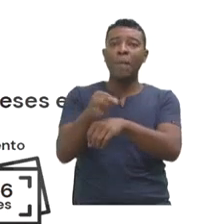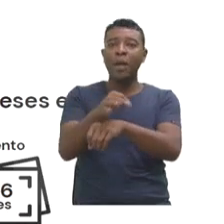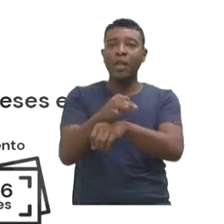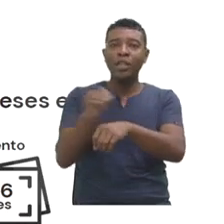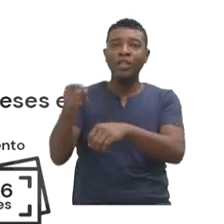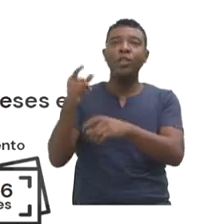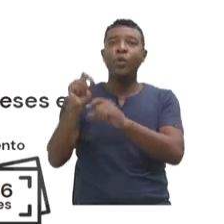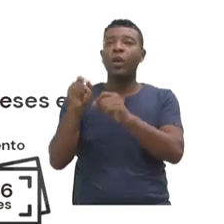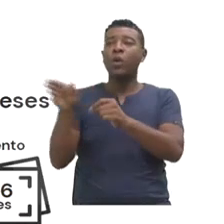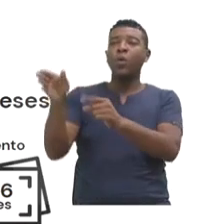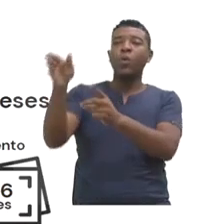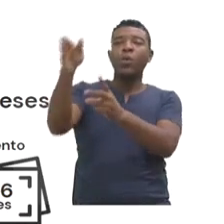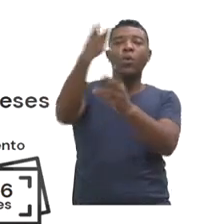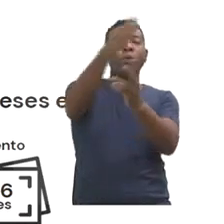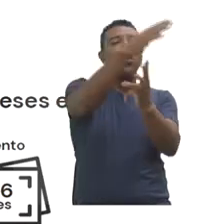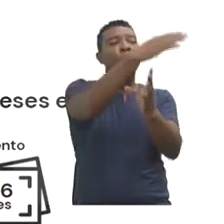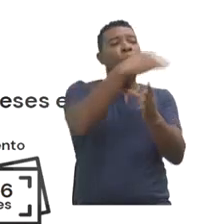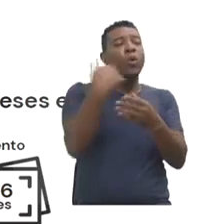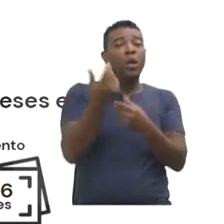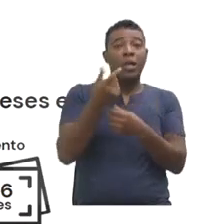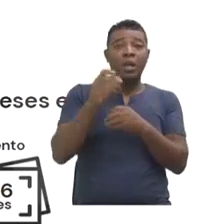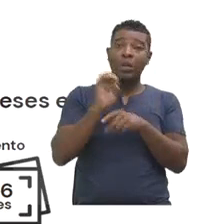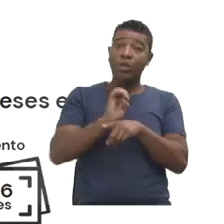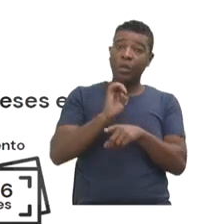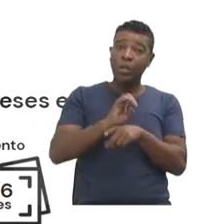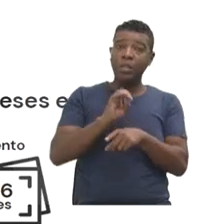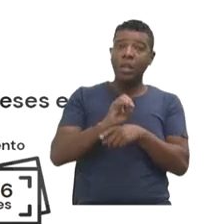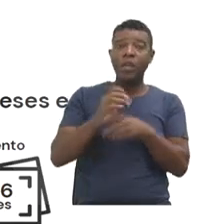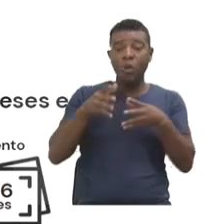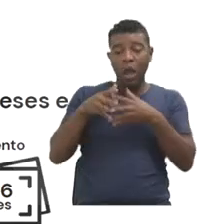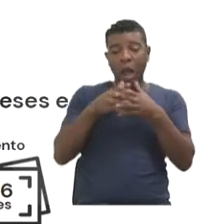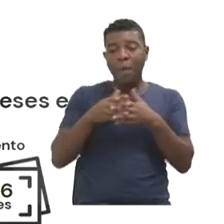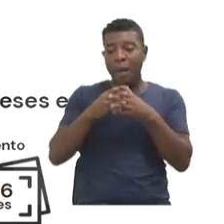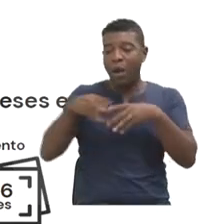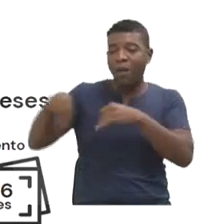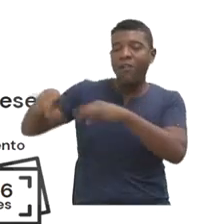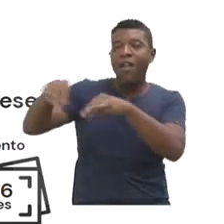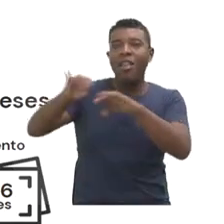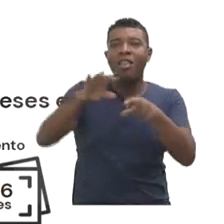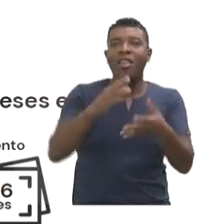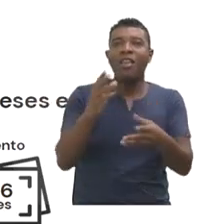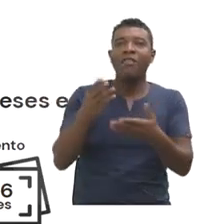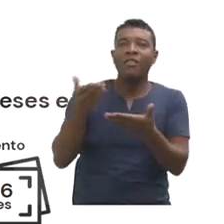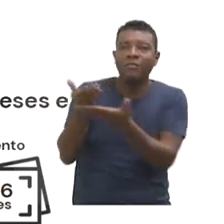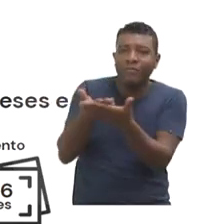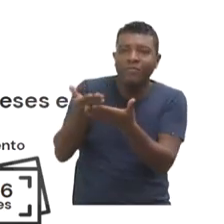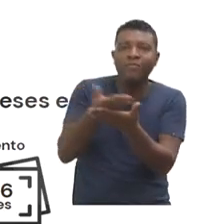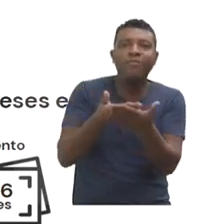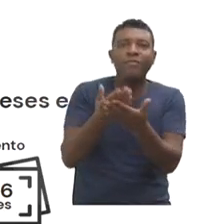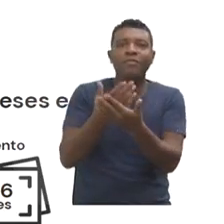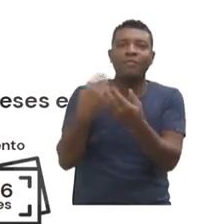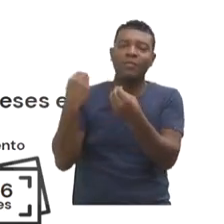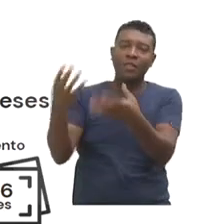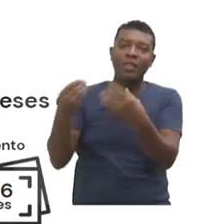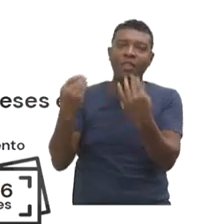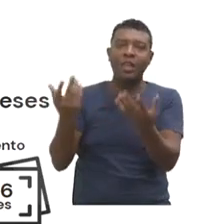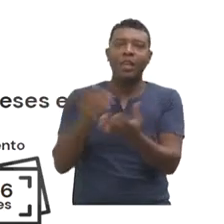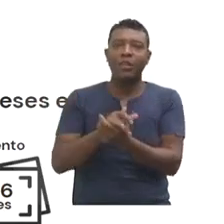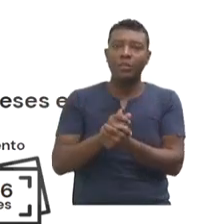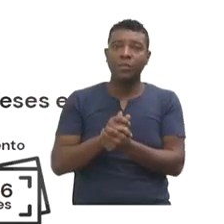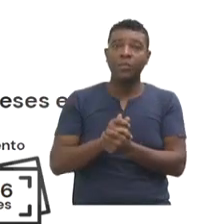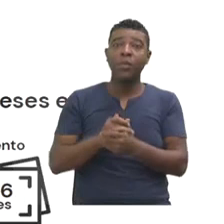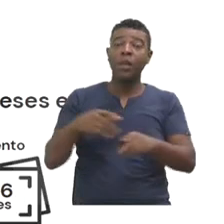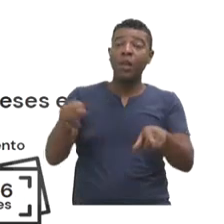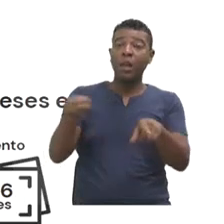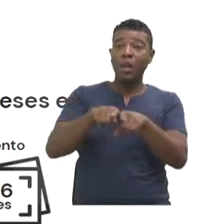oficinas Ortopé dicas e aí falando já da parte do atendimento aos pacientes de espectro autista